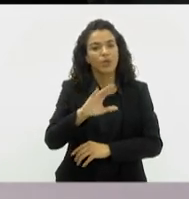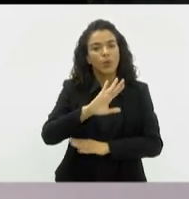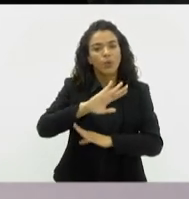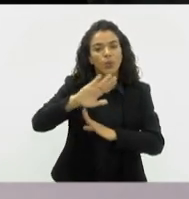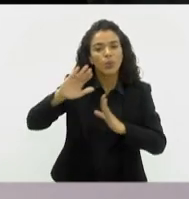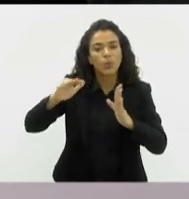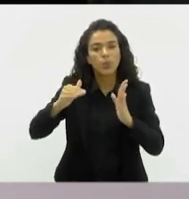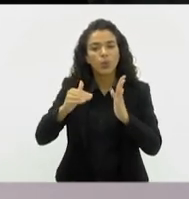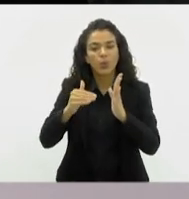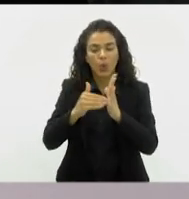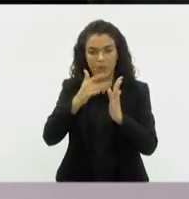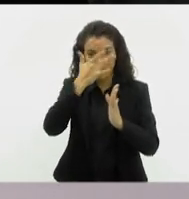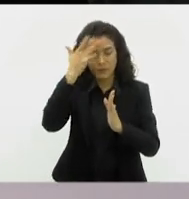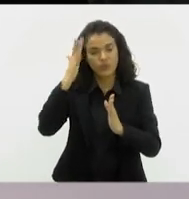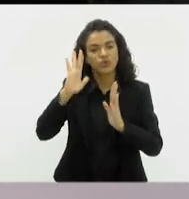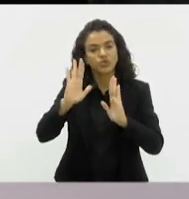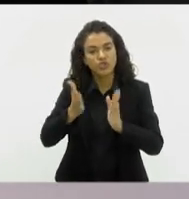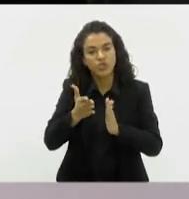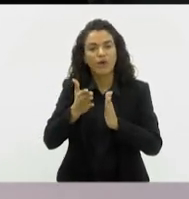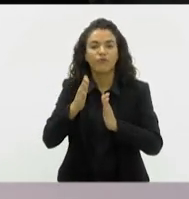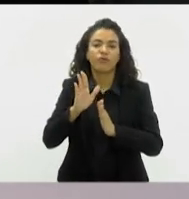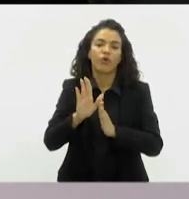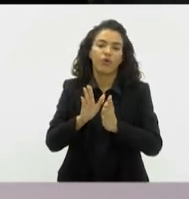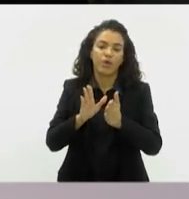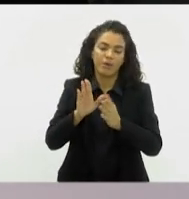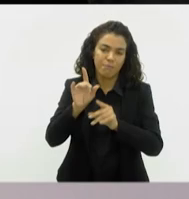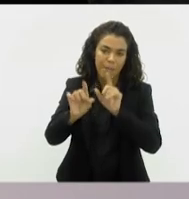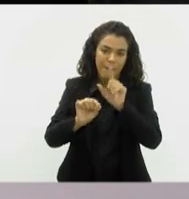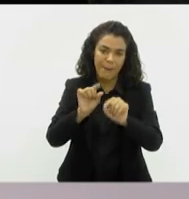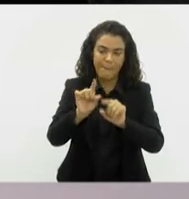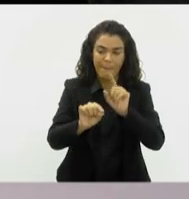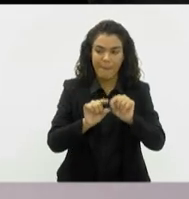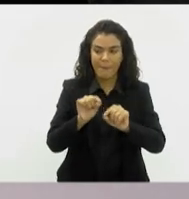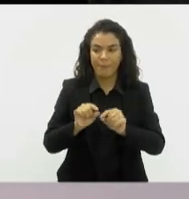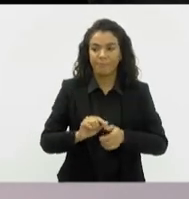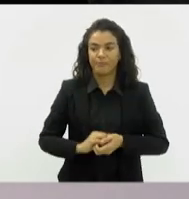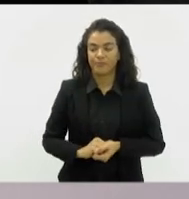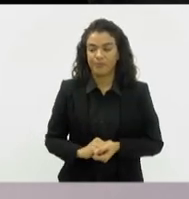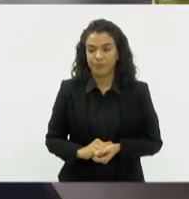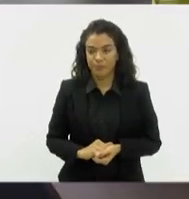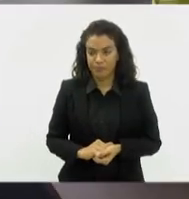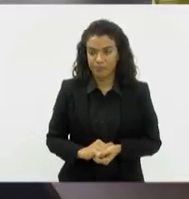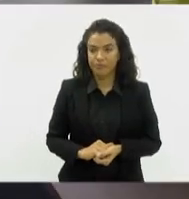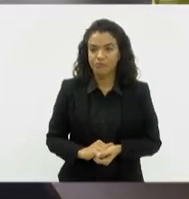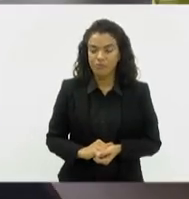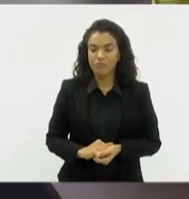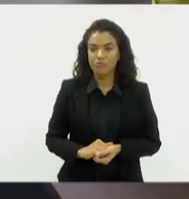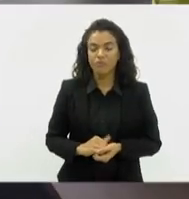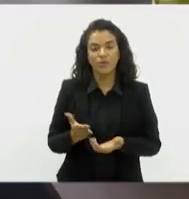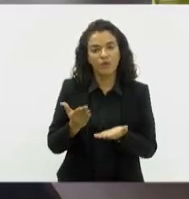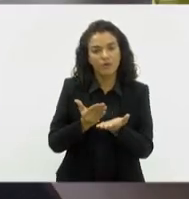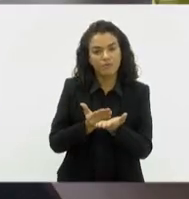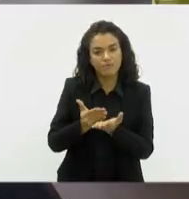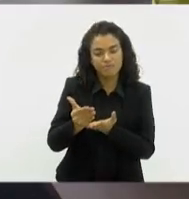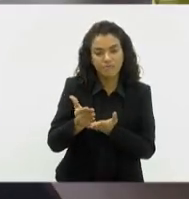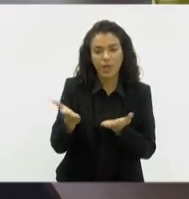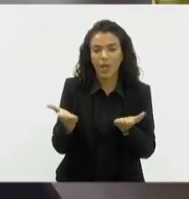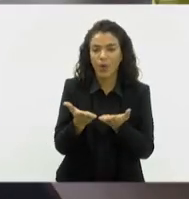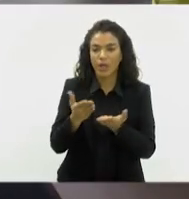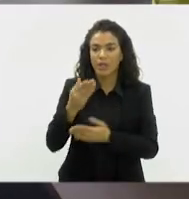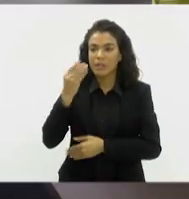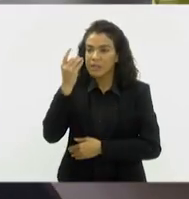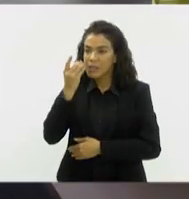foram eleitos pelo Comitê Estadual. Perfeito. Então, vamos iniciar, passar a palavra aos deputados,